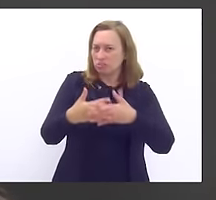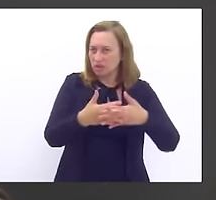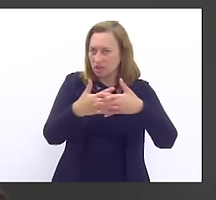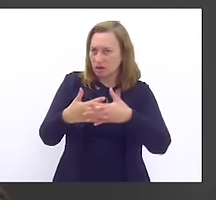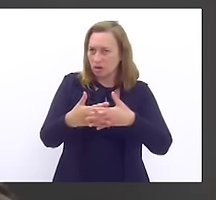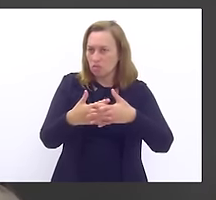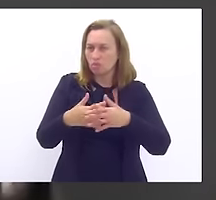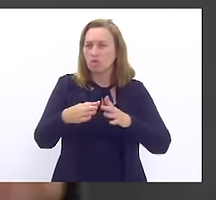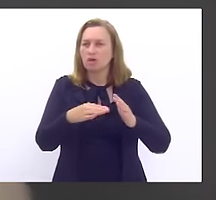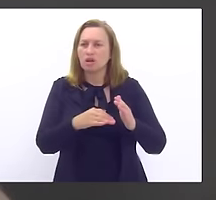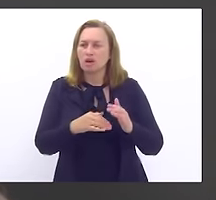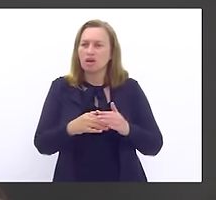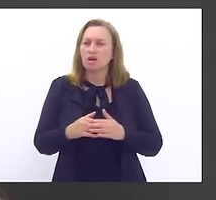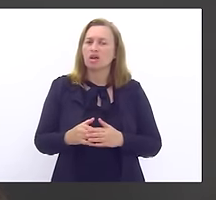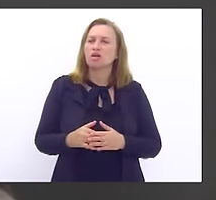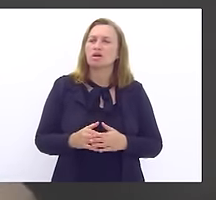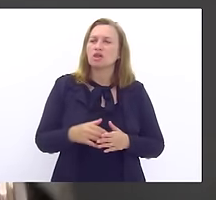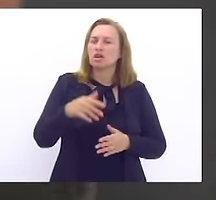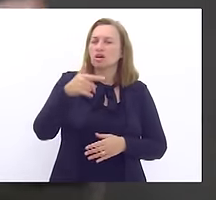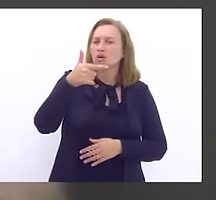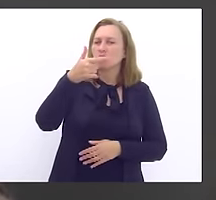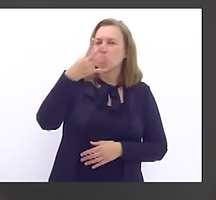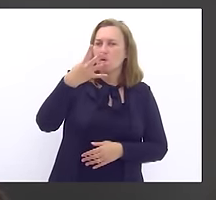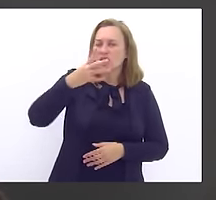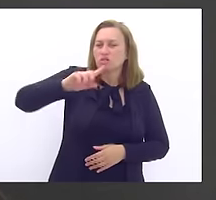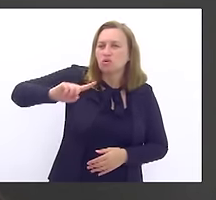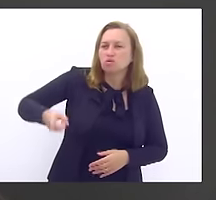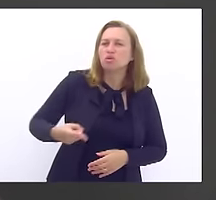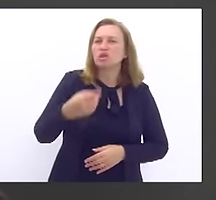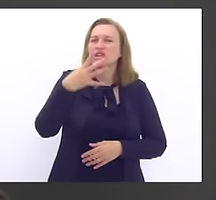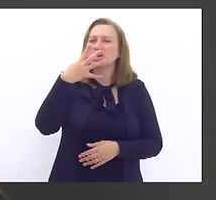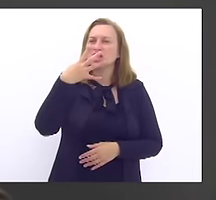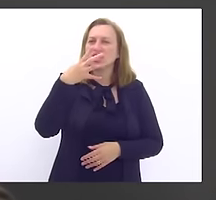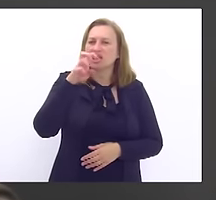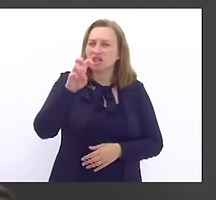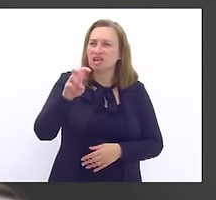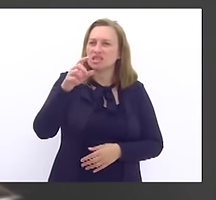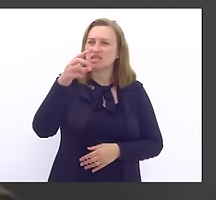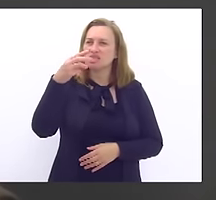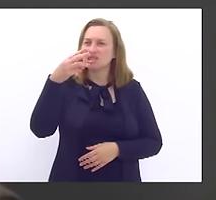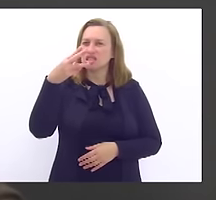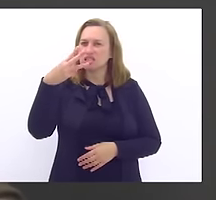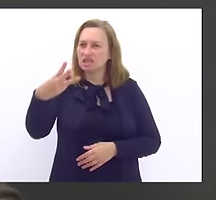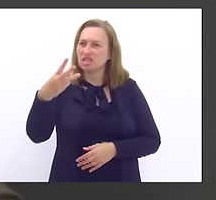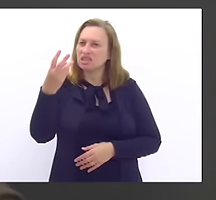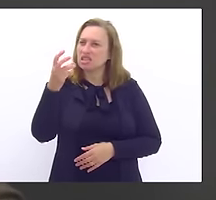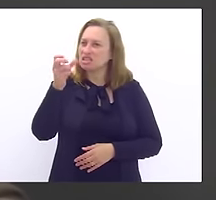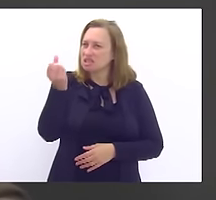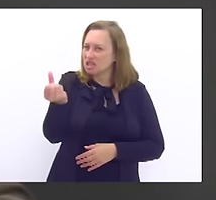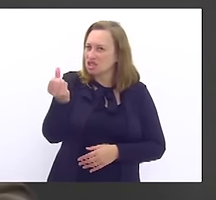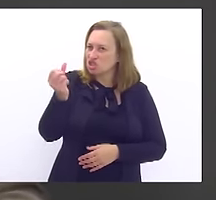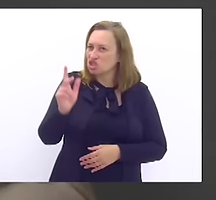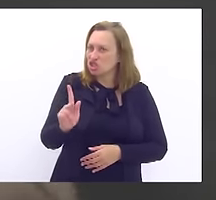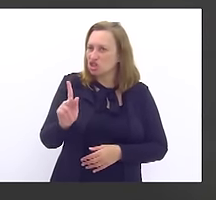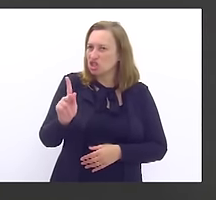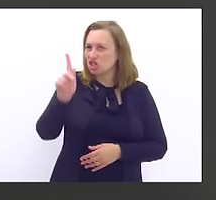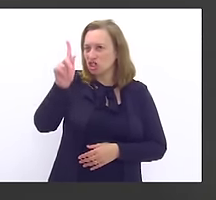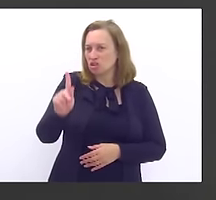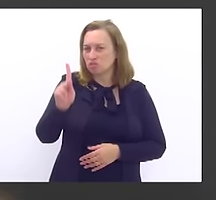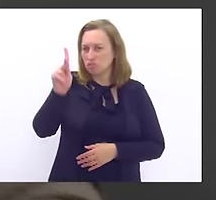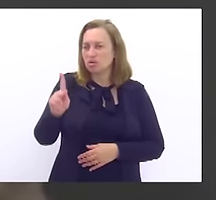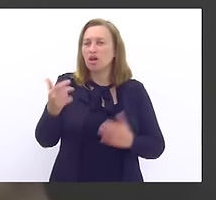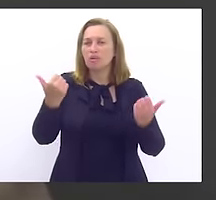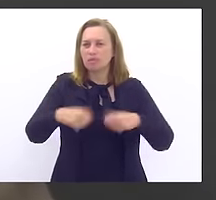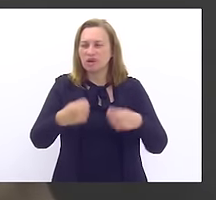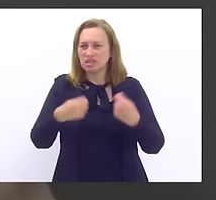superior a tara de 4.536 kg precisam estar em contacógrafo nem